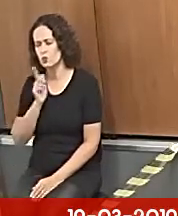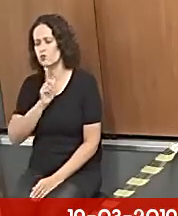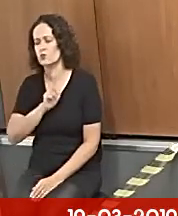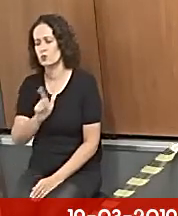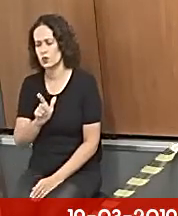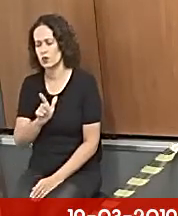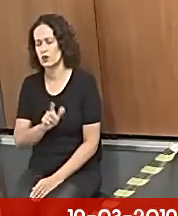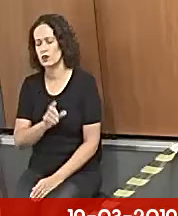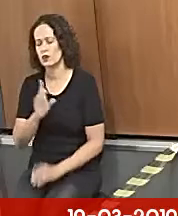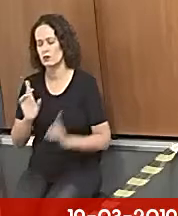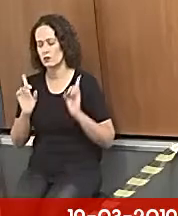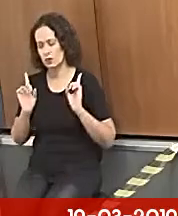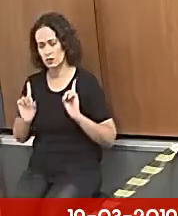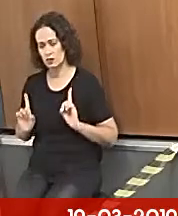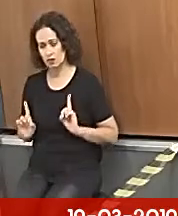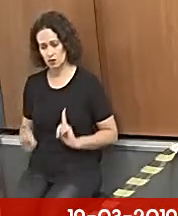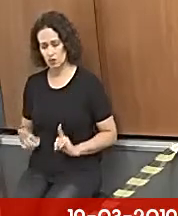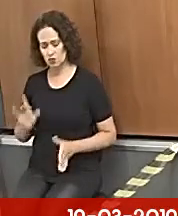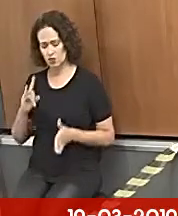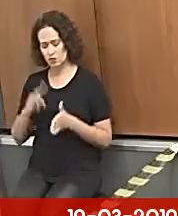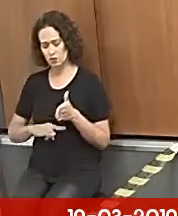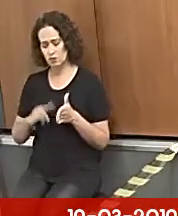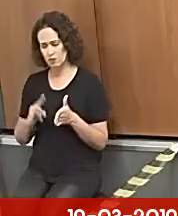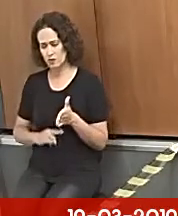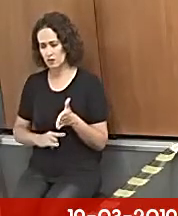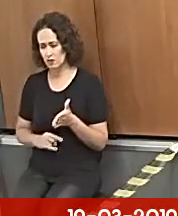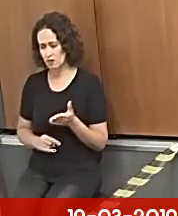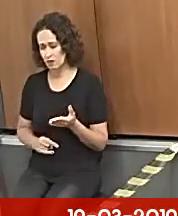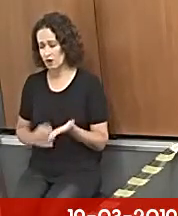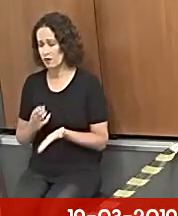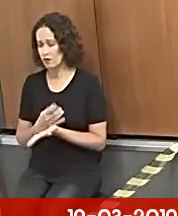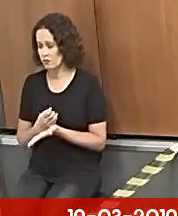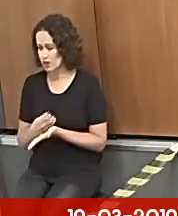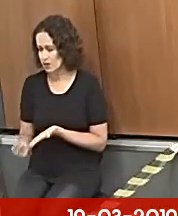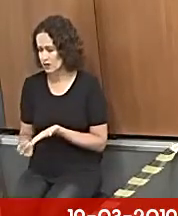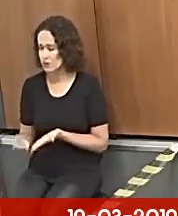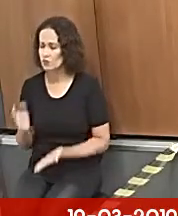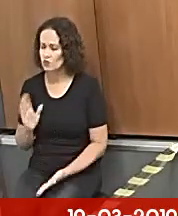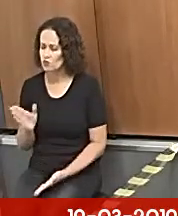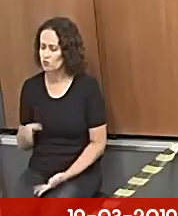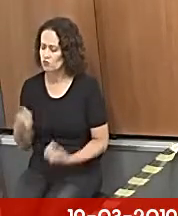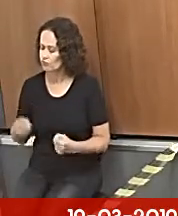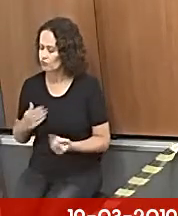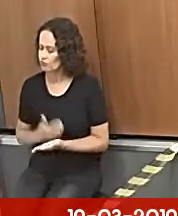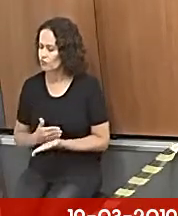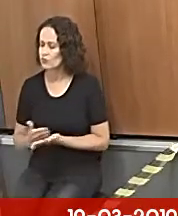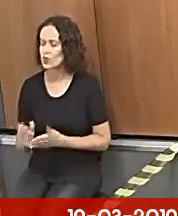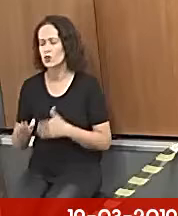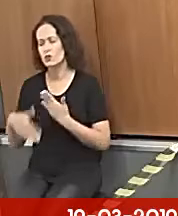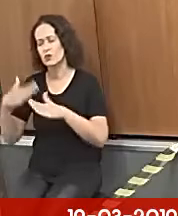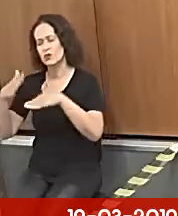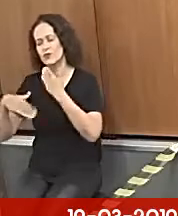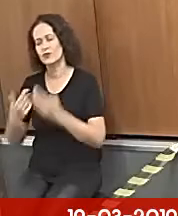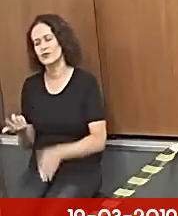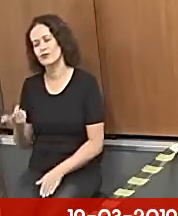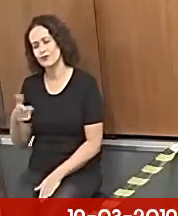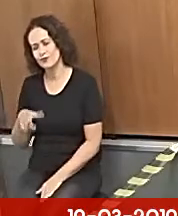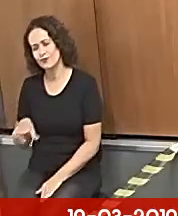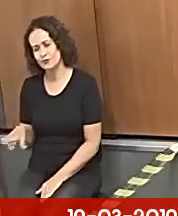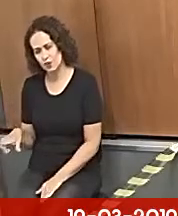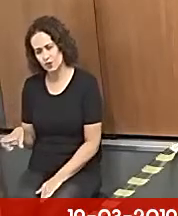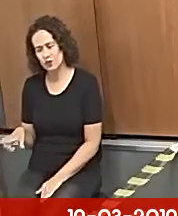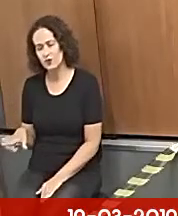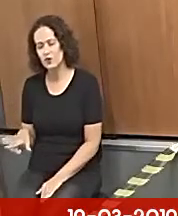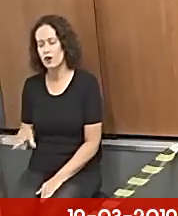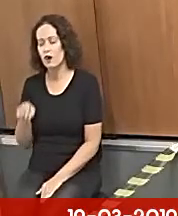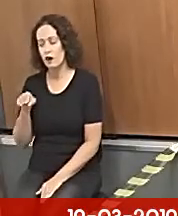documentação vencendo bené muitos já tinham vencido a documentação tinha iniciar o processo todo de novo a iphan e